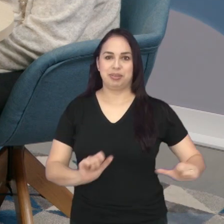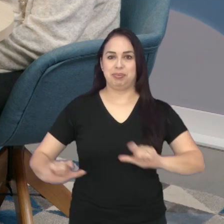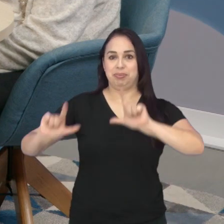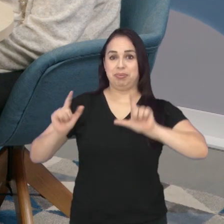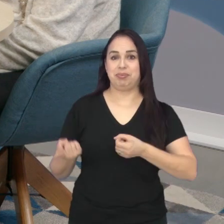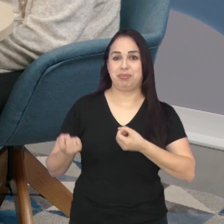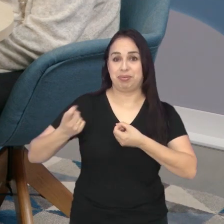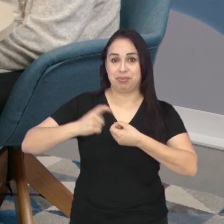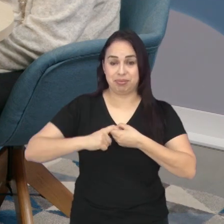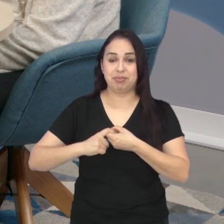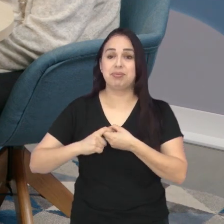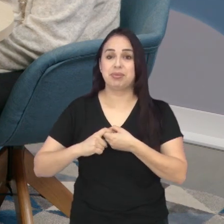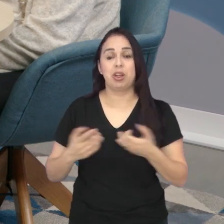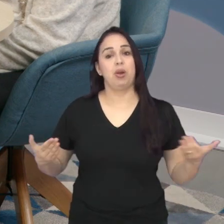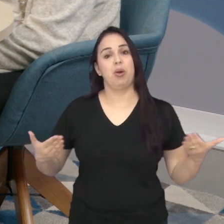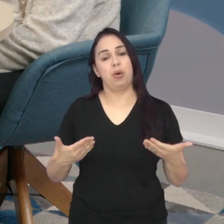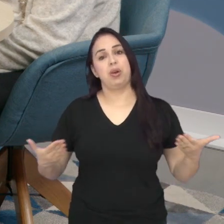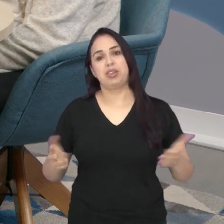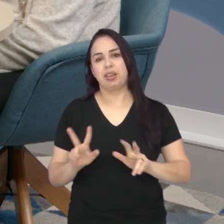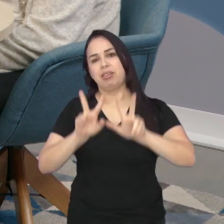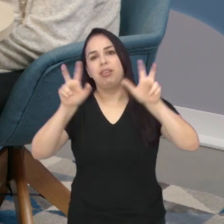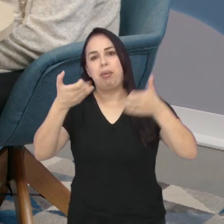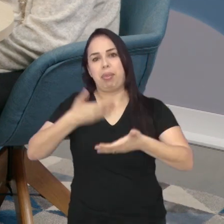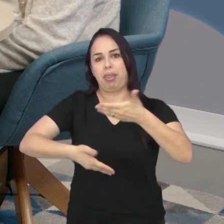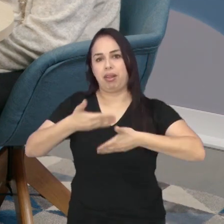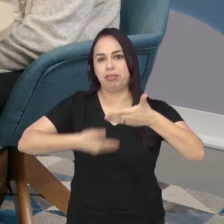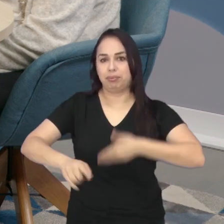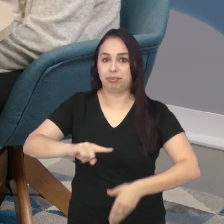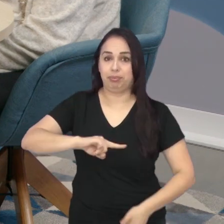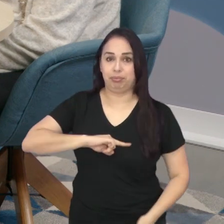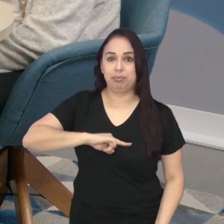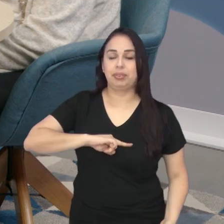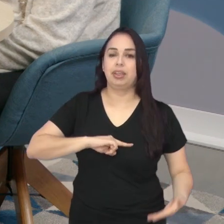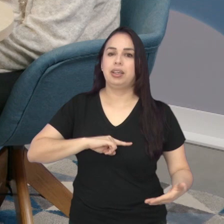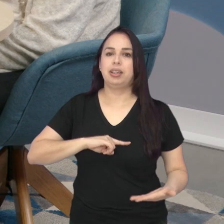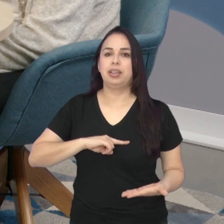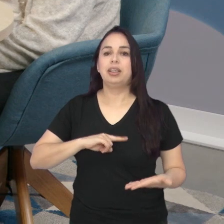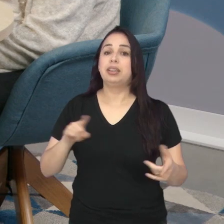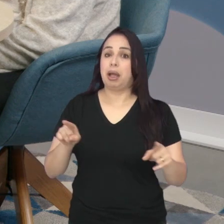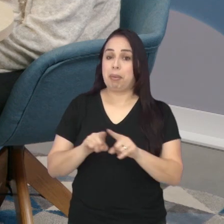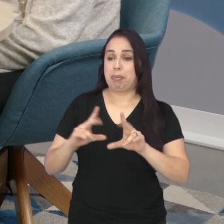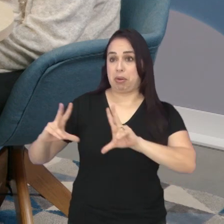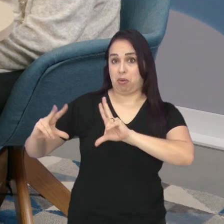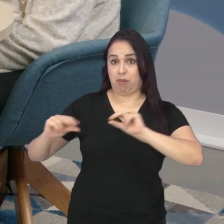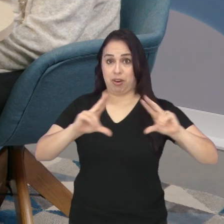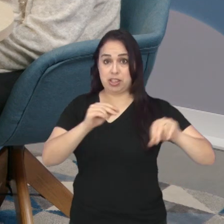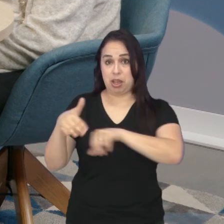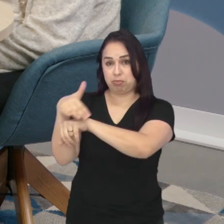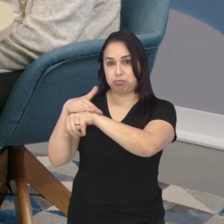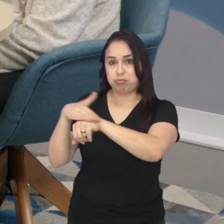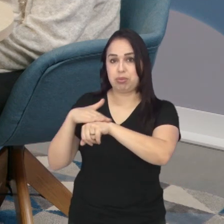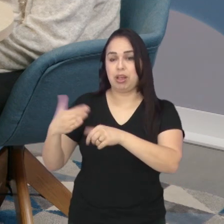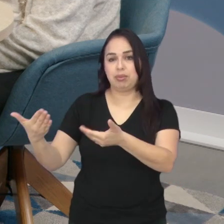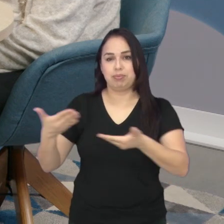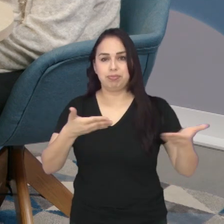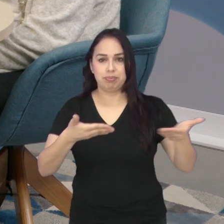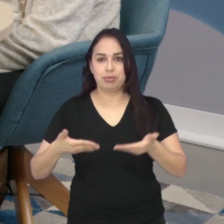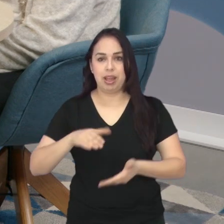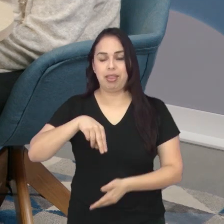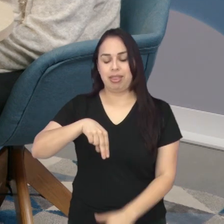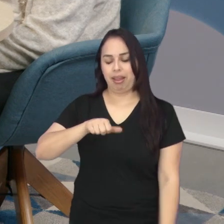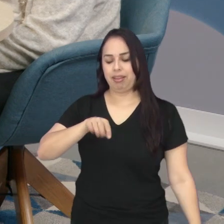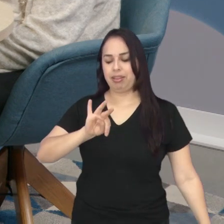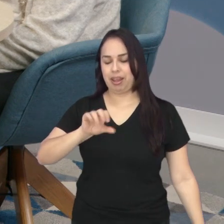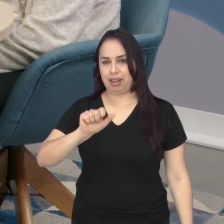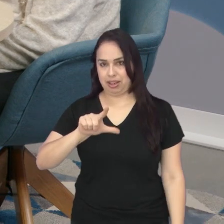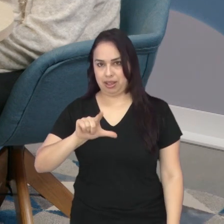Estamos de volta com Diálogos da Cidade, hoje falando sobre relacionamentos abusivos, e para dialogar sobre este assunto eu recebo a